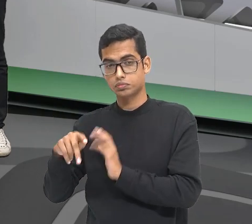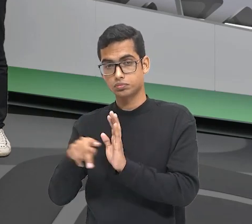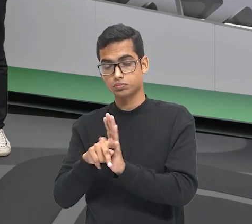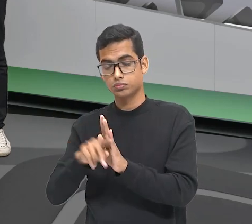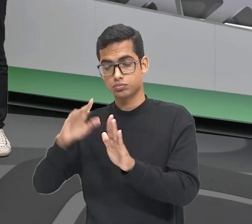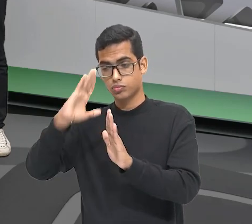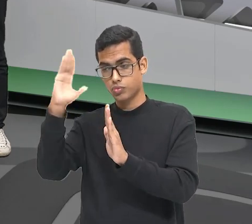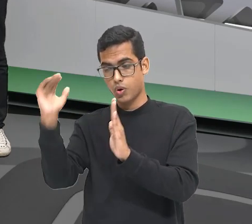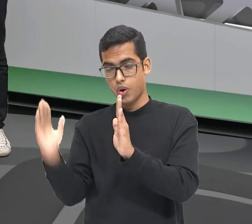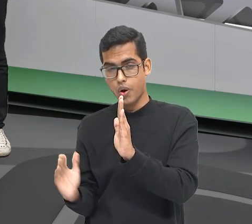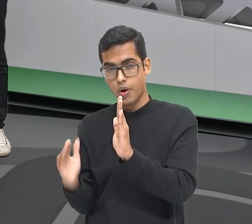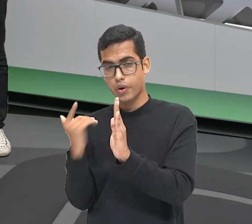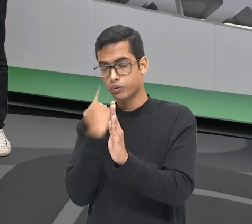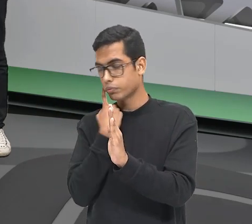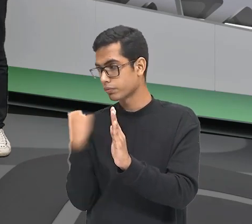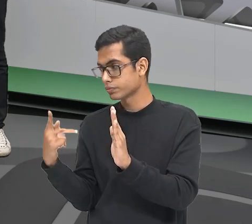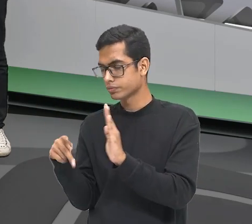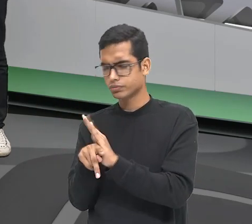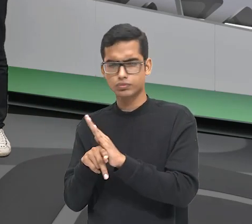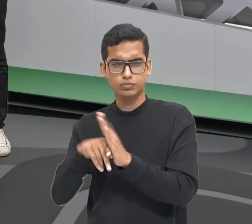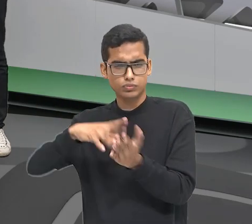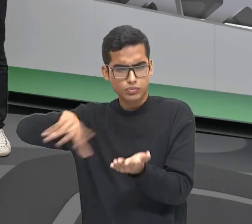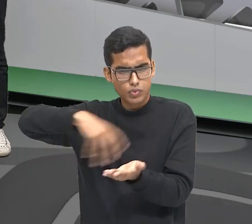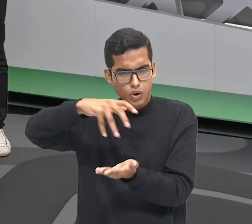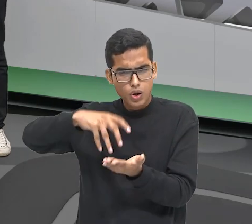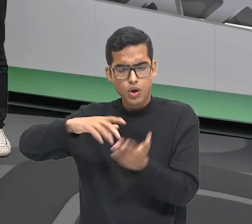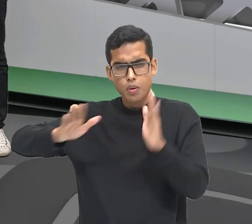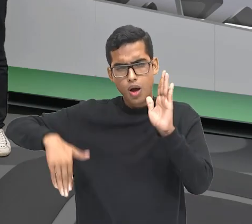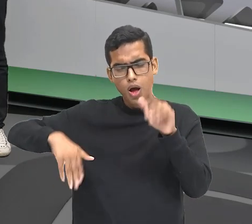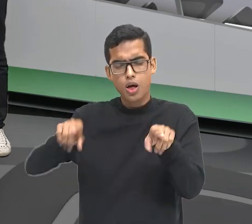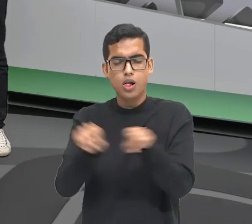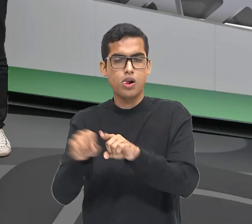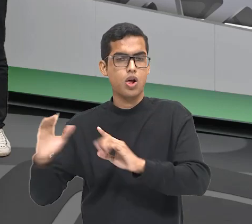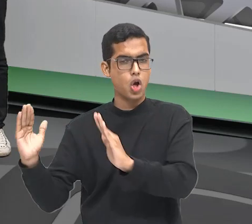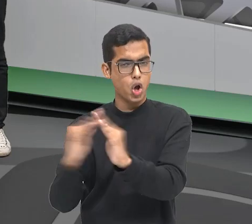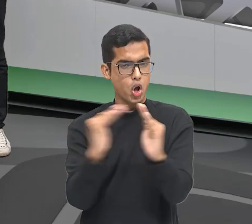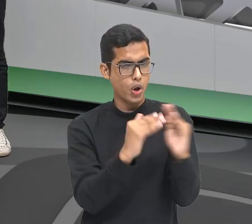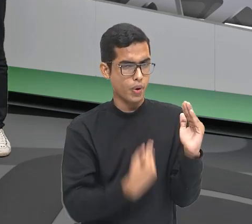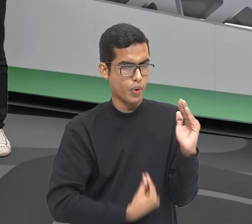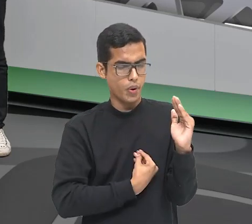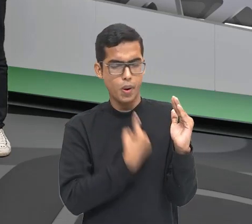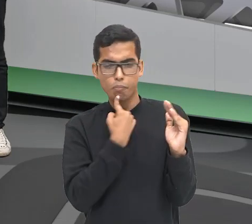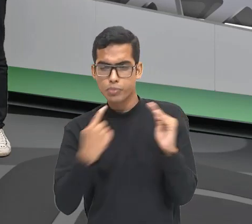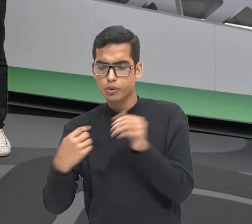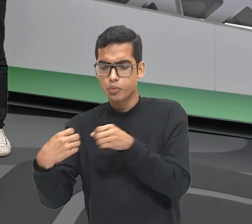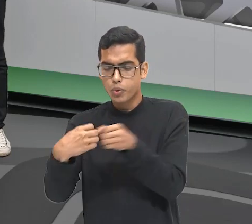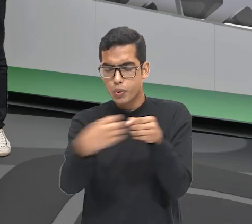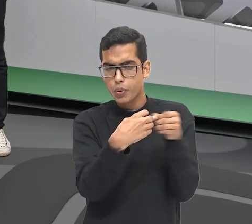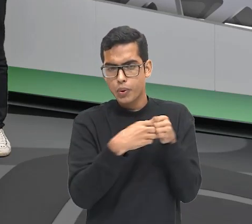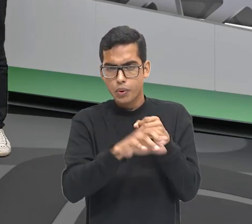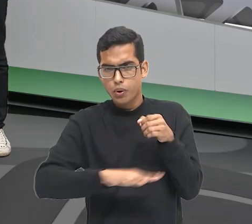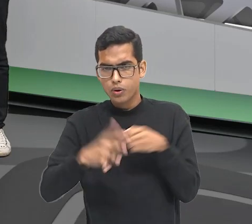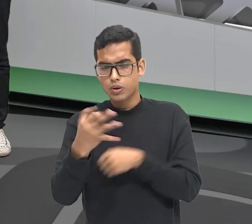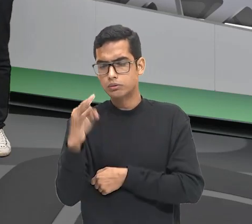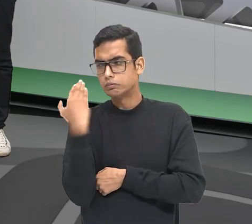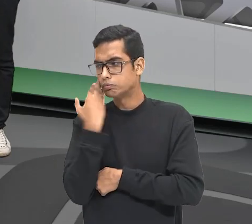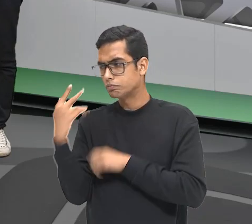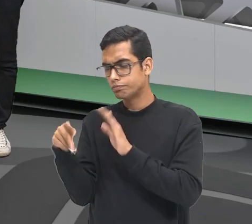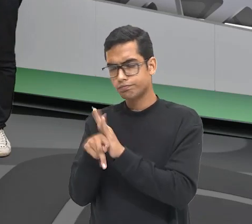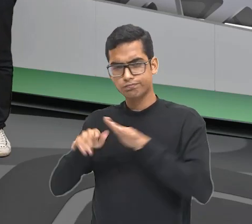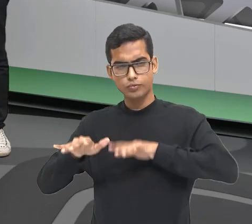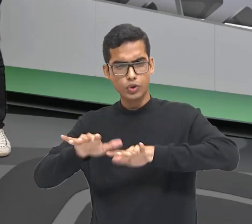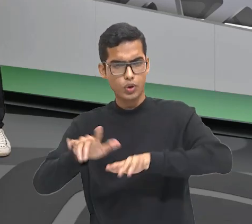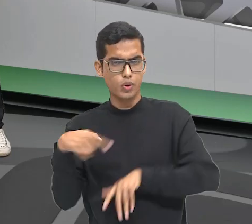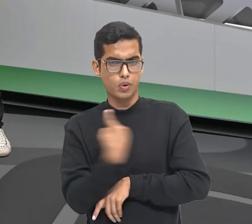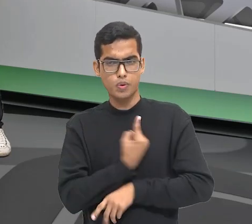parte litorânea, onde nós temos ali a praia, né? Ou aquelas casas que vivem próximas ali dessa região. Então, por causa